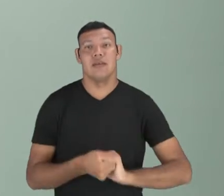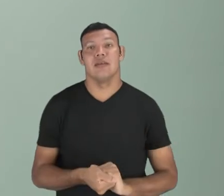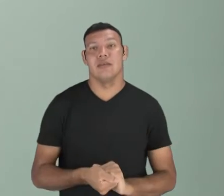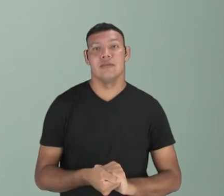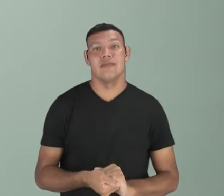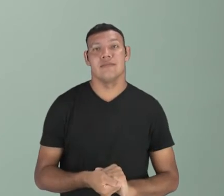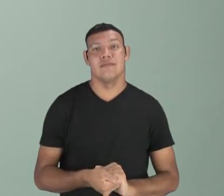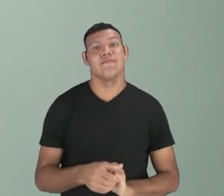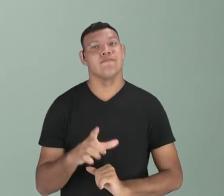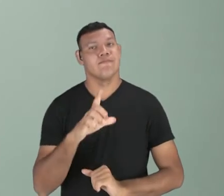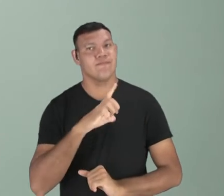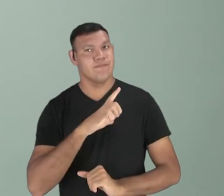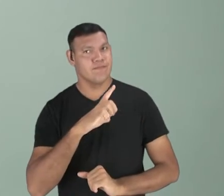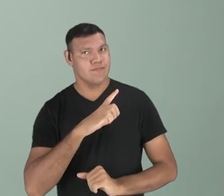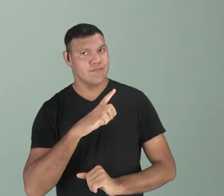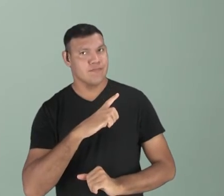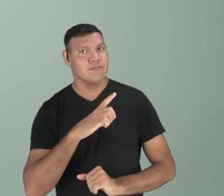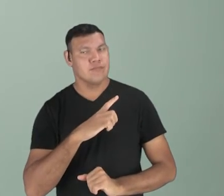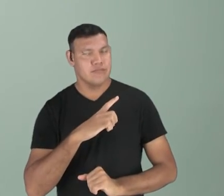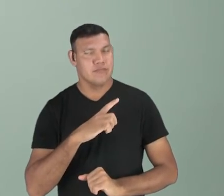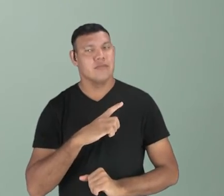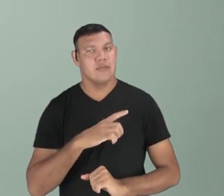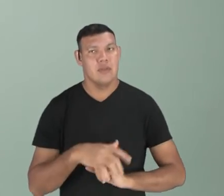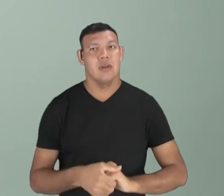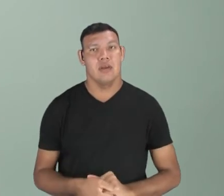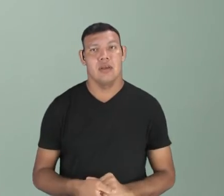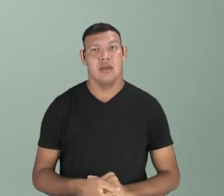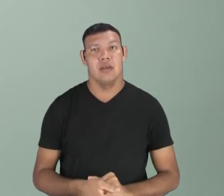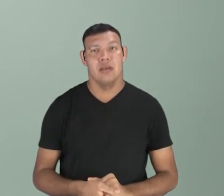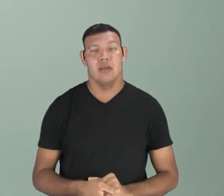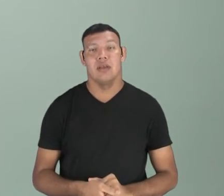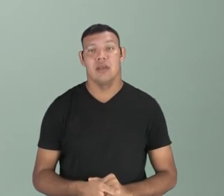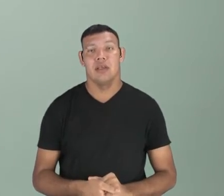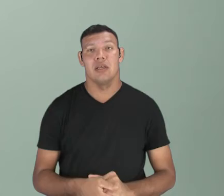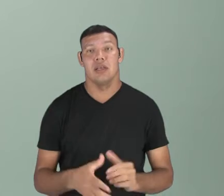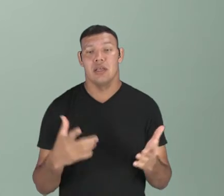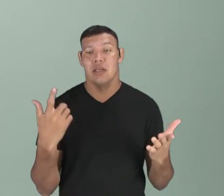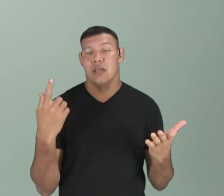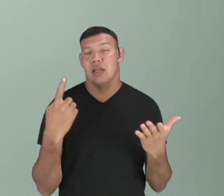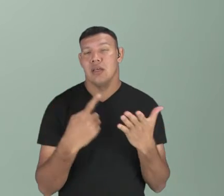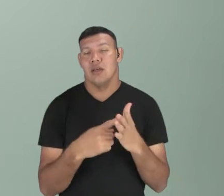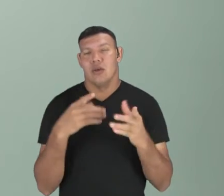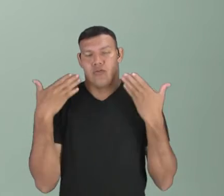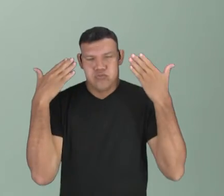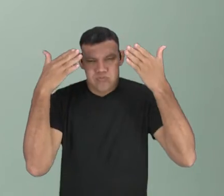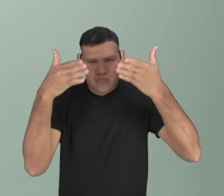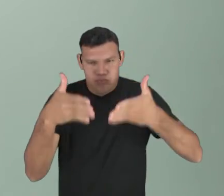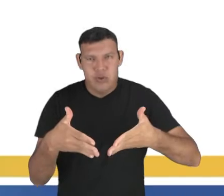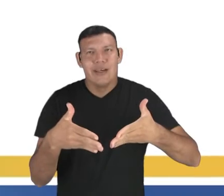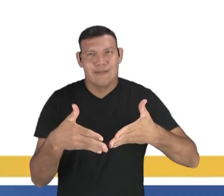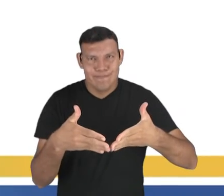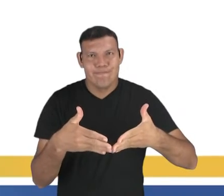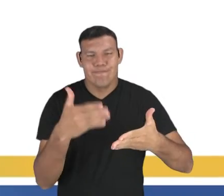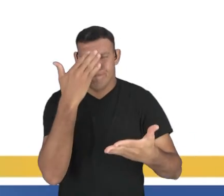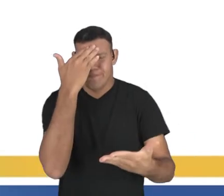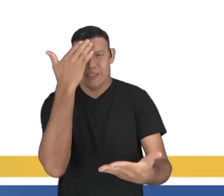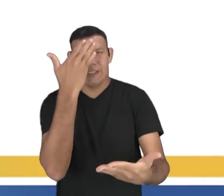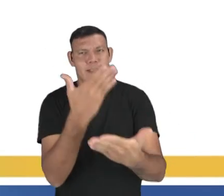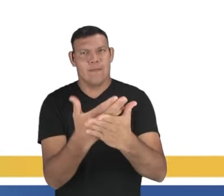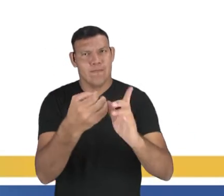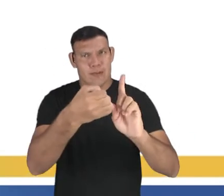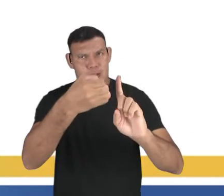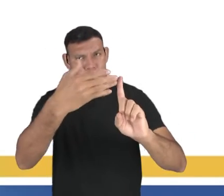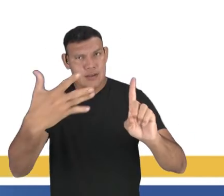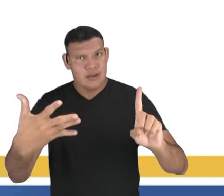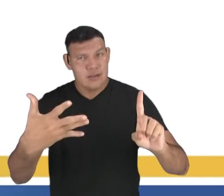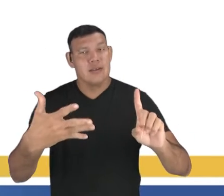nós temos muito claro quando a gente quer estabelecer uma ênfase, ou seja, dar credibilidade ao argumento.